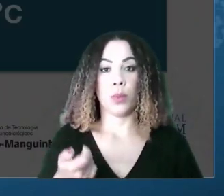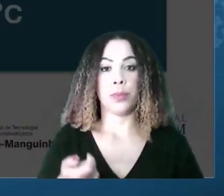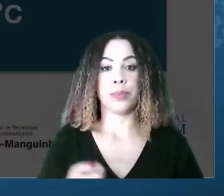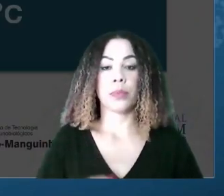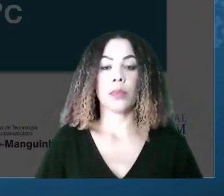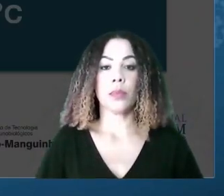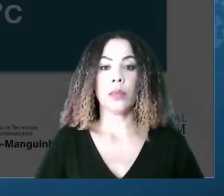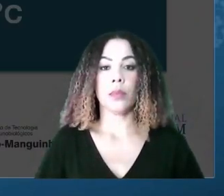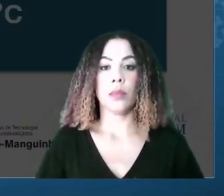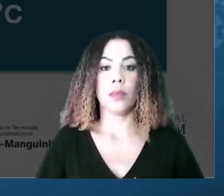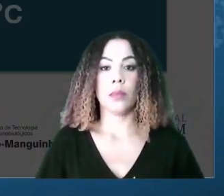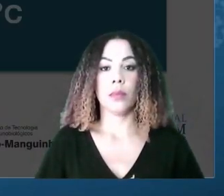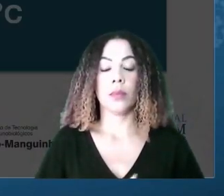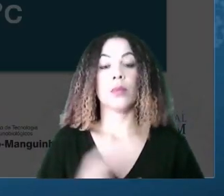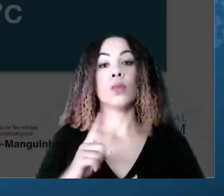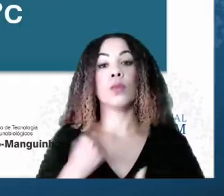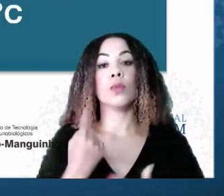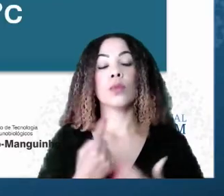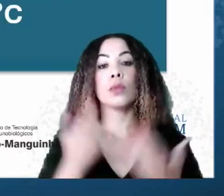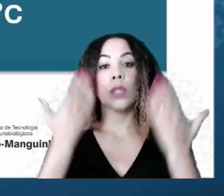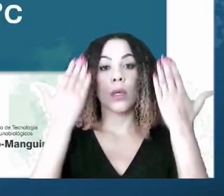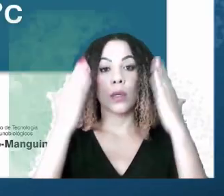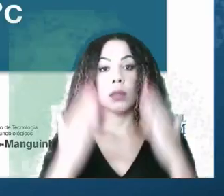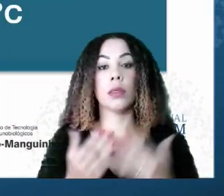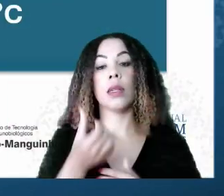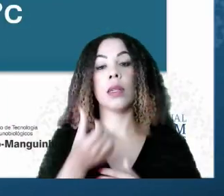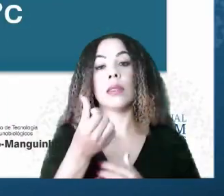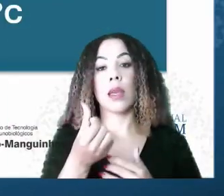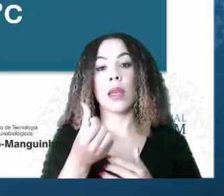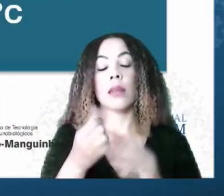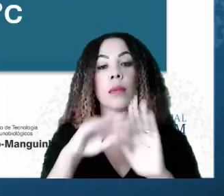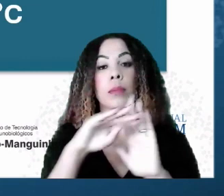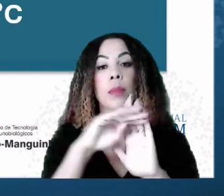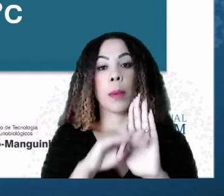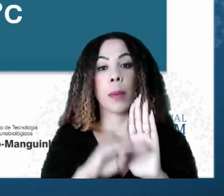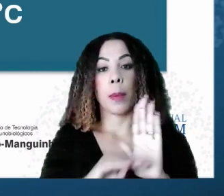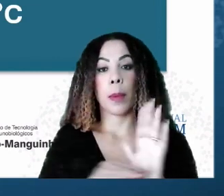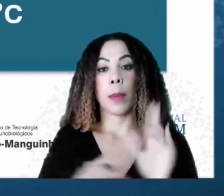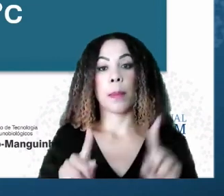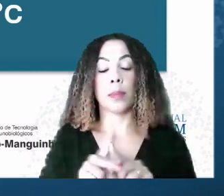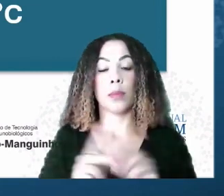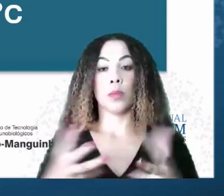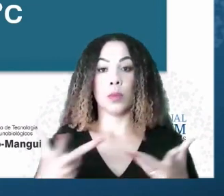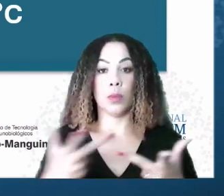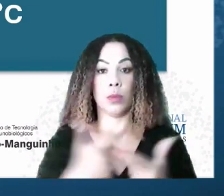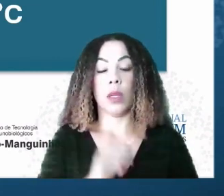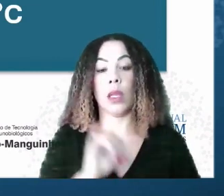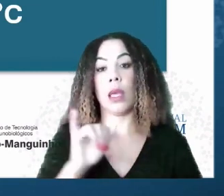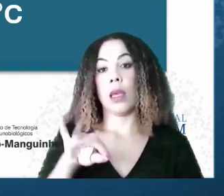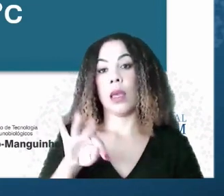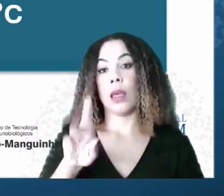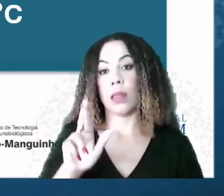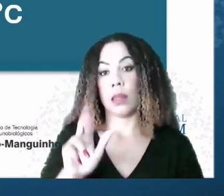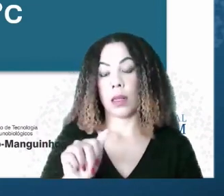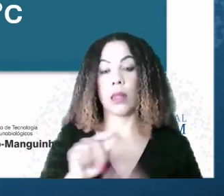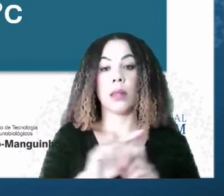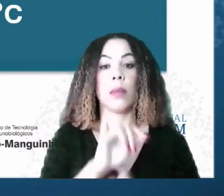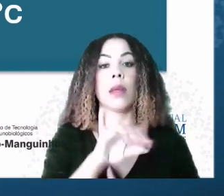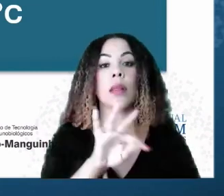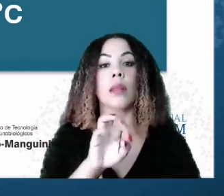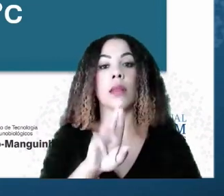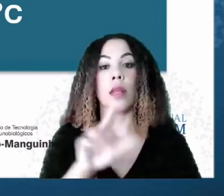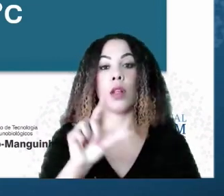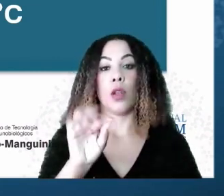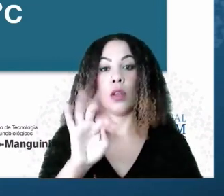onde nós analisamos 6 atributos da qualidade, intralote e interlote. Nós fizemos 3